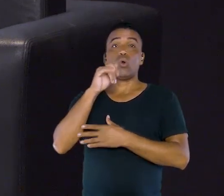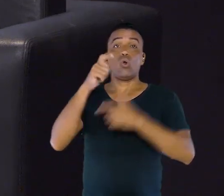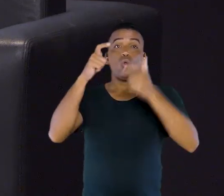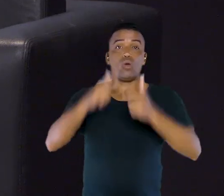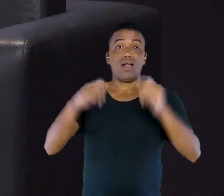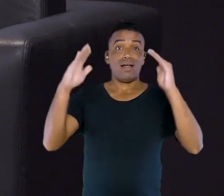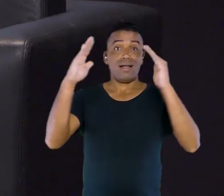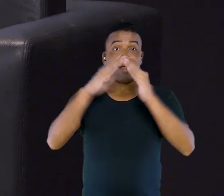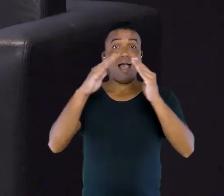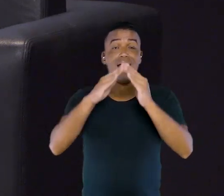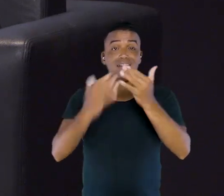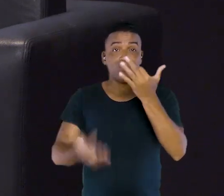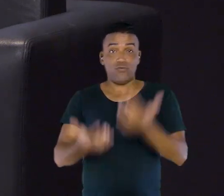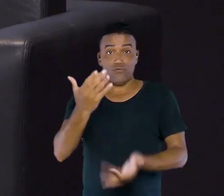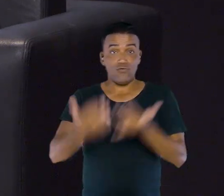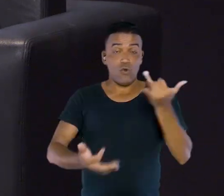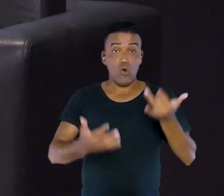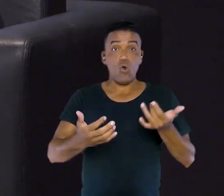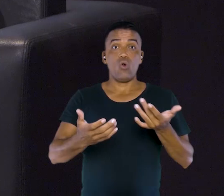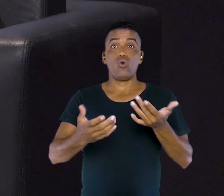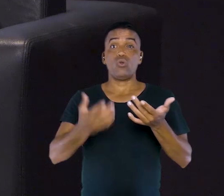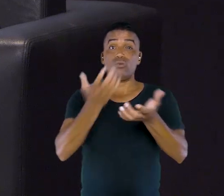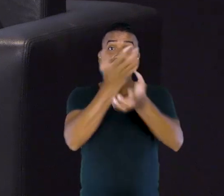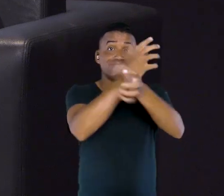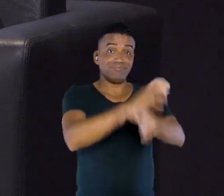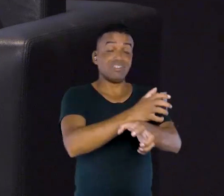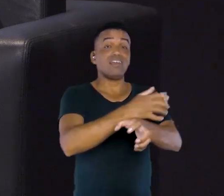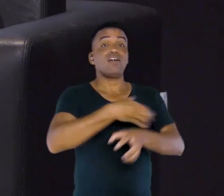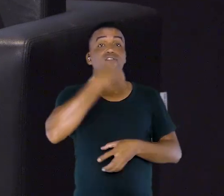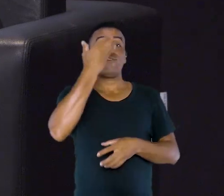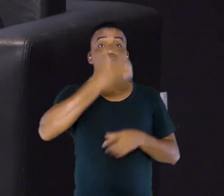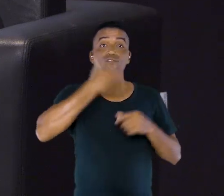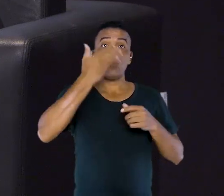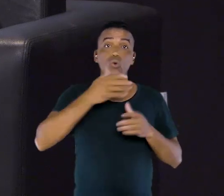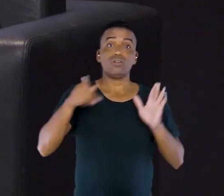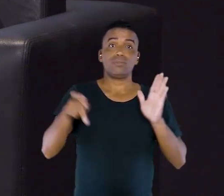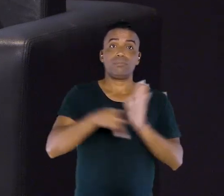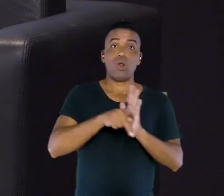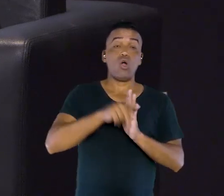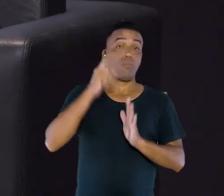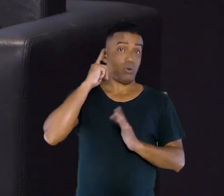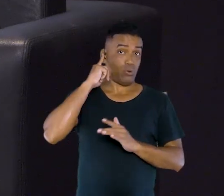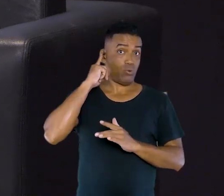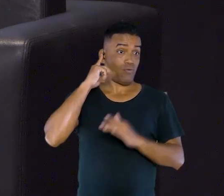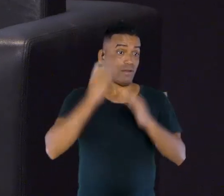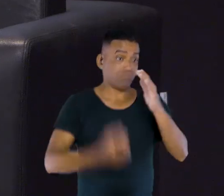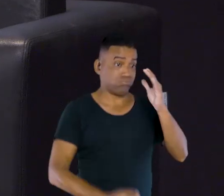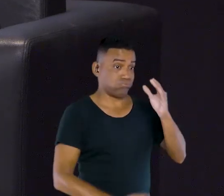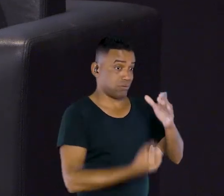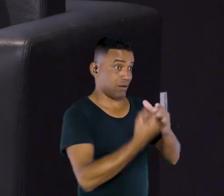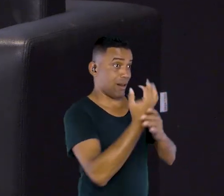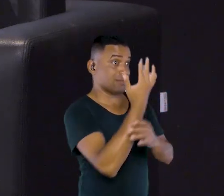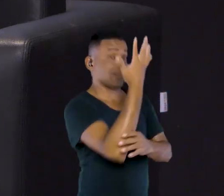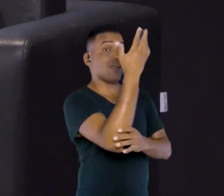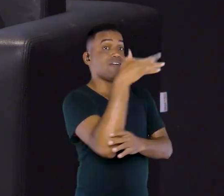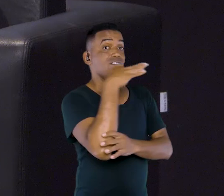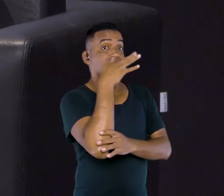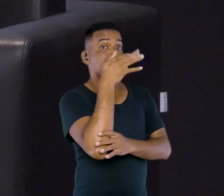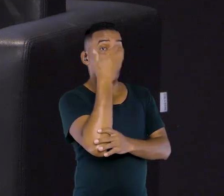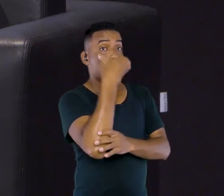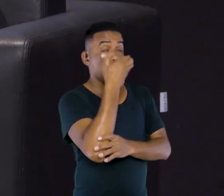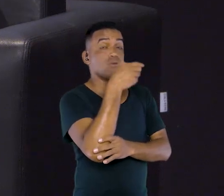era terra firme, o que dá naquele espaço são frutas que é para estar na terra firme. Então, é